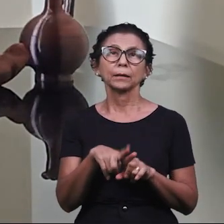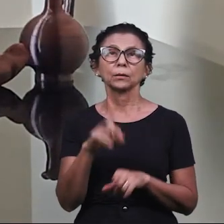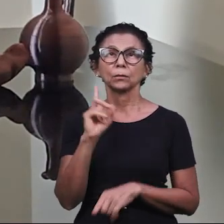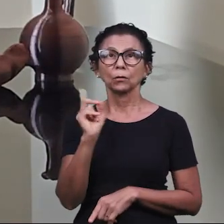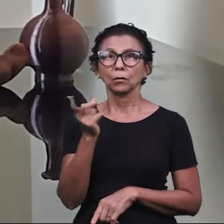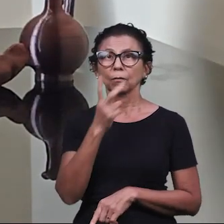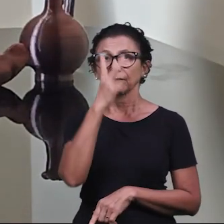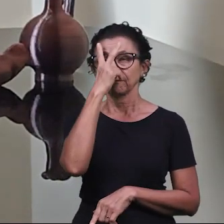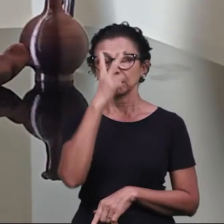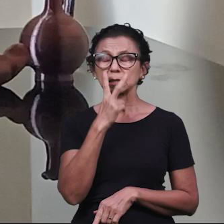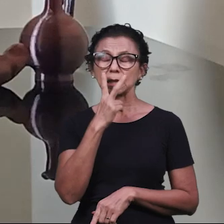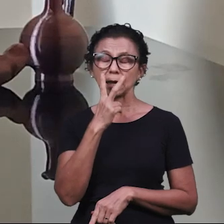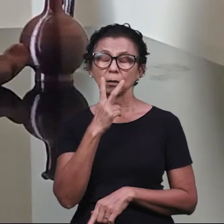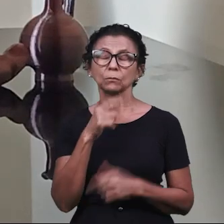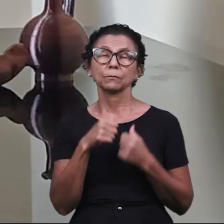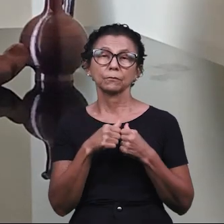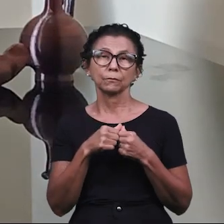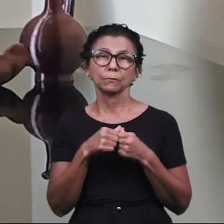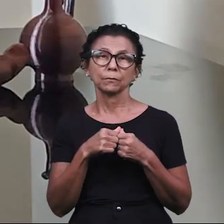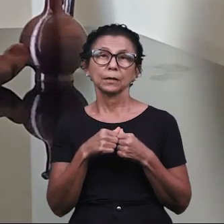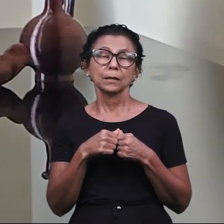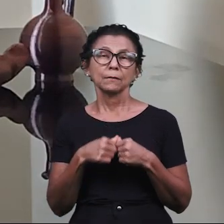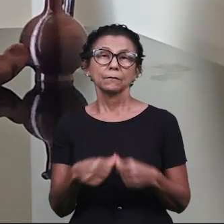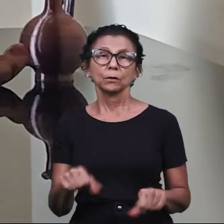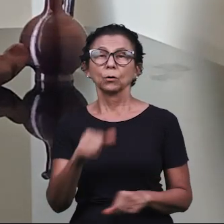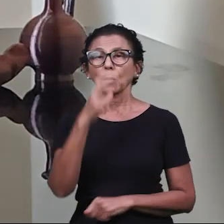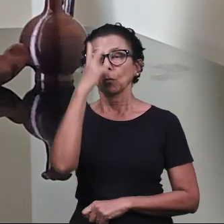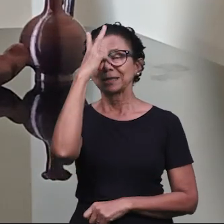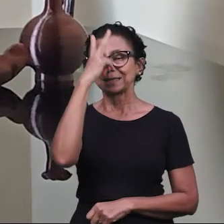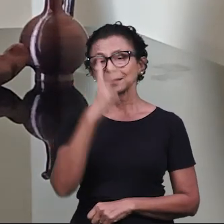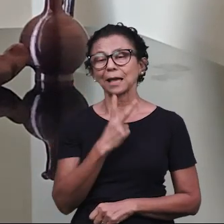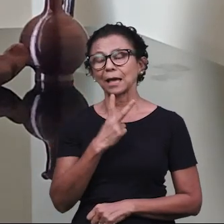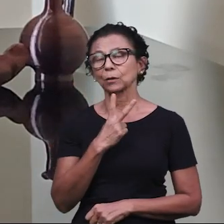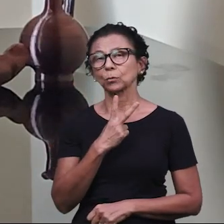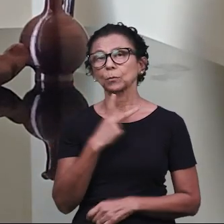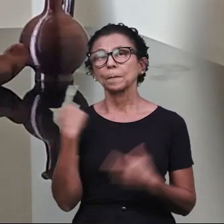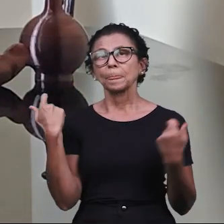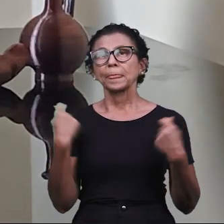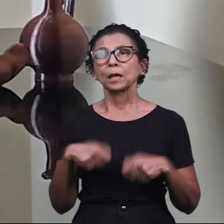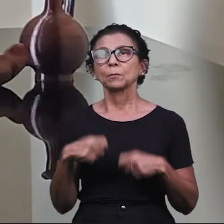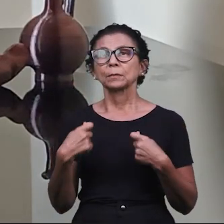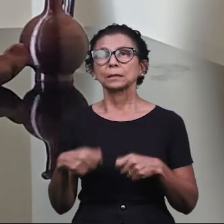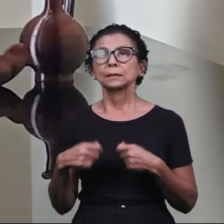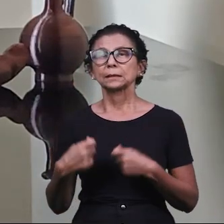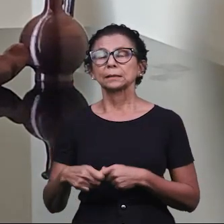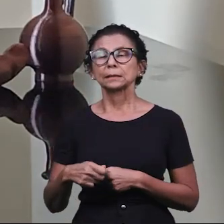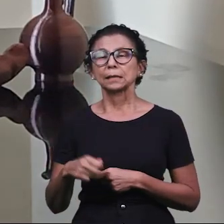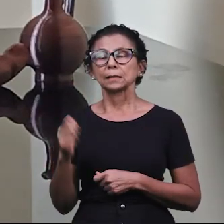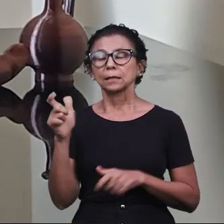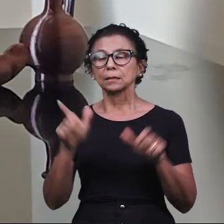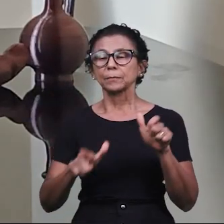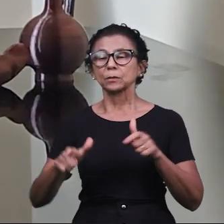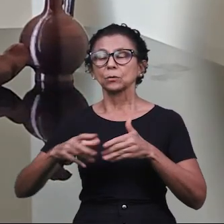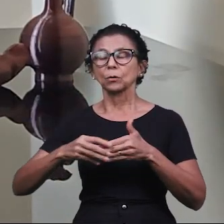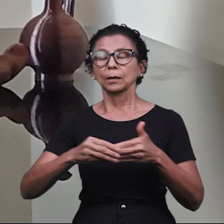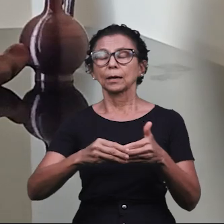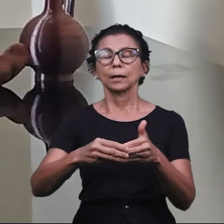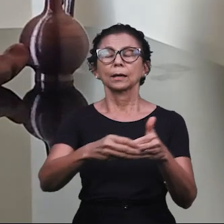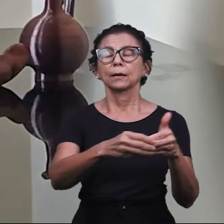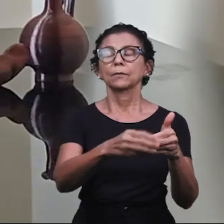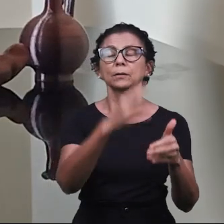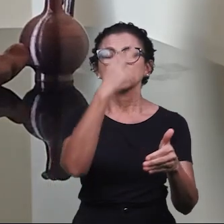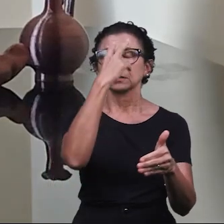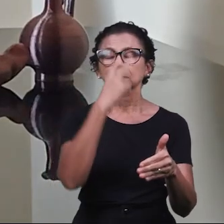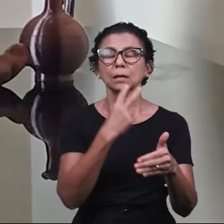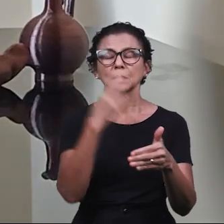ficou cego. E ele precisou que levassem ele, conduzissem ele com as mãos. De tão cego que